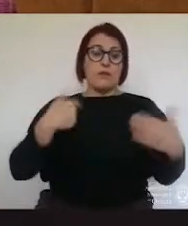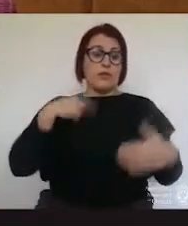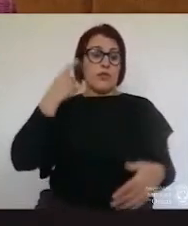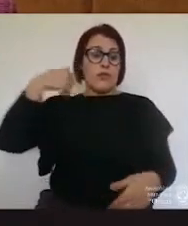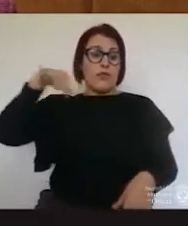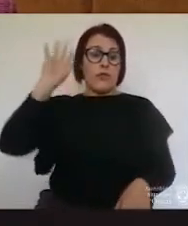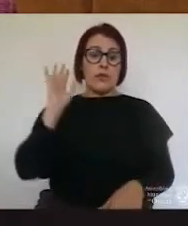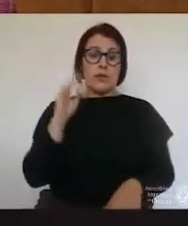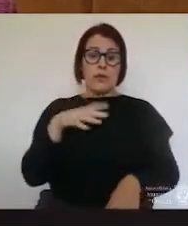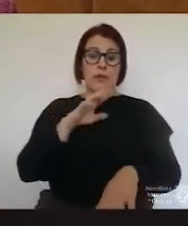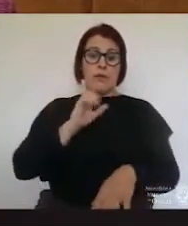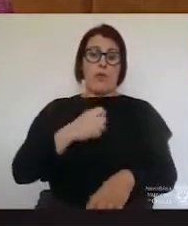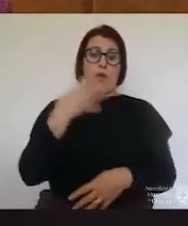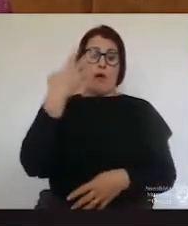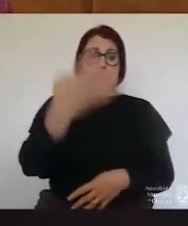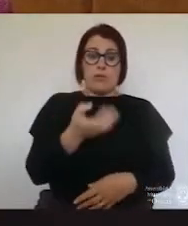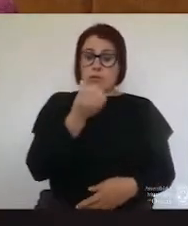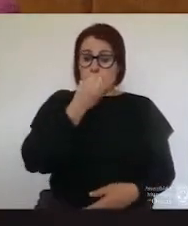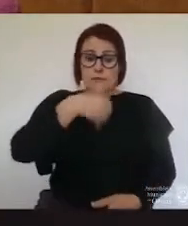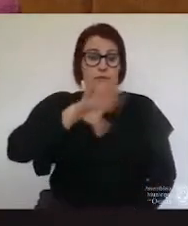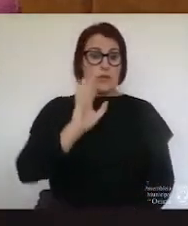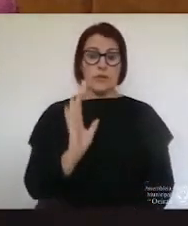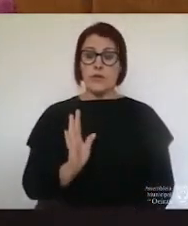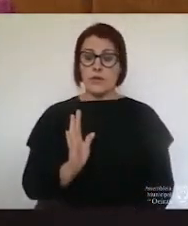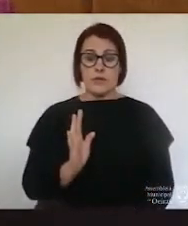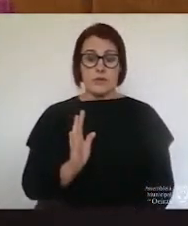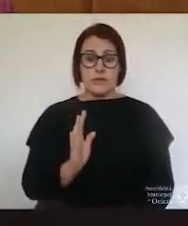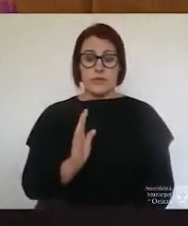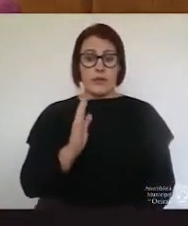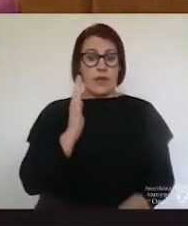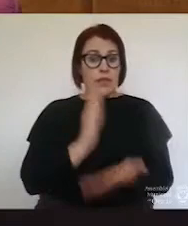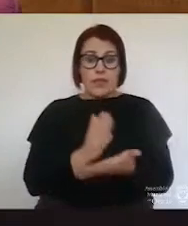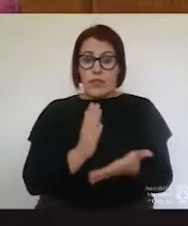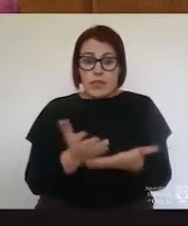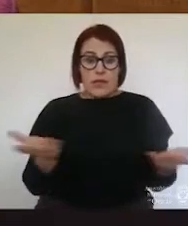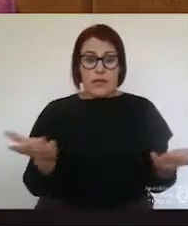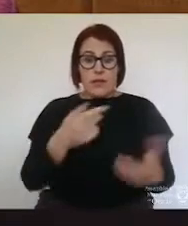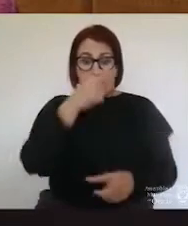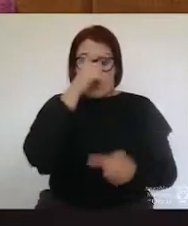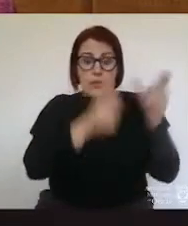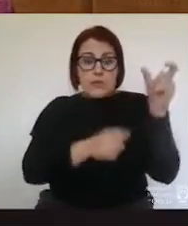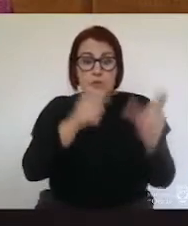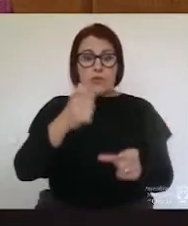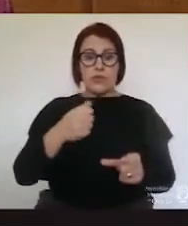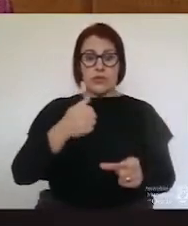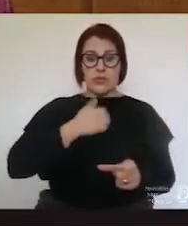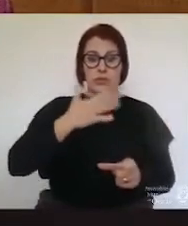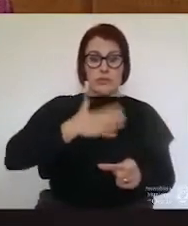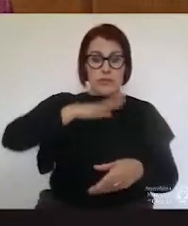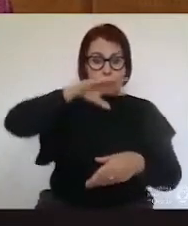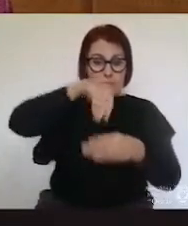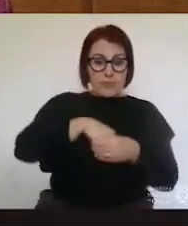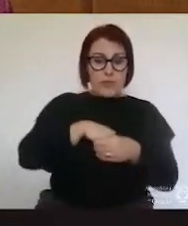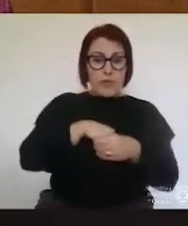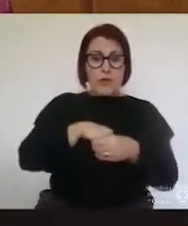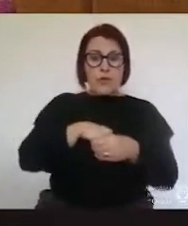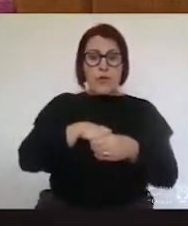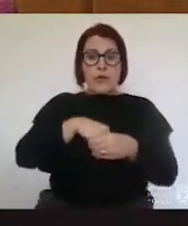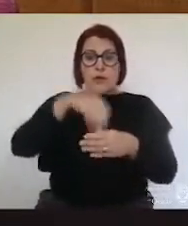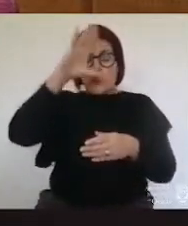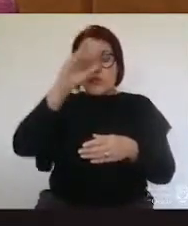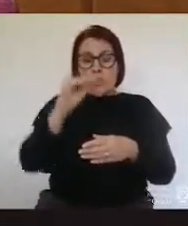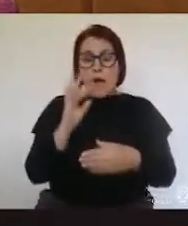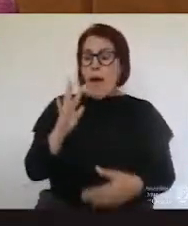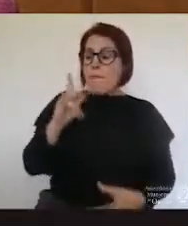mandato. Mais um mandato em que os recursos humanos da empresa não sabem como é o dia